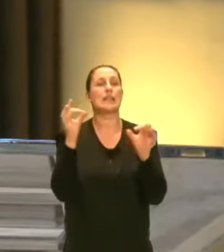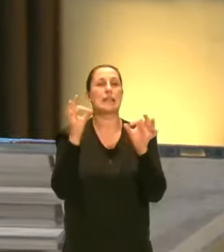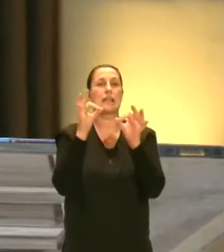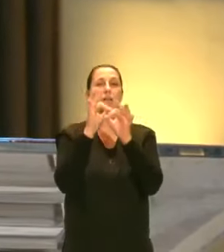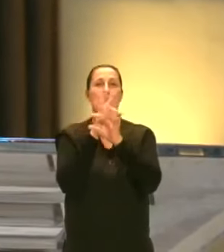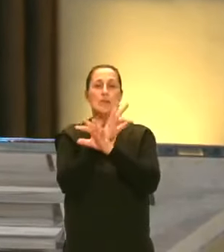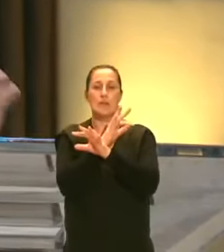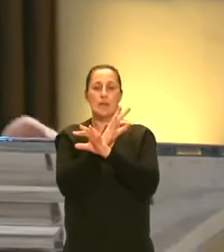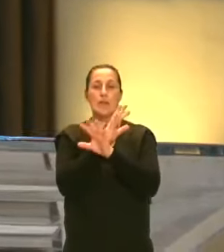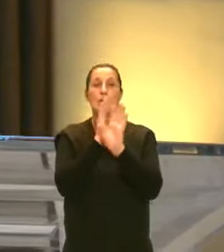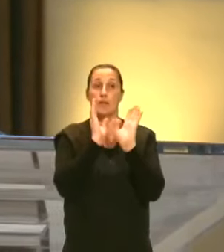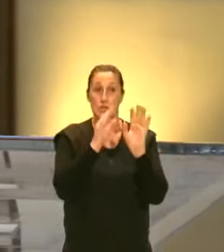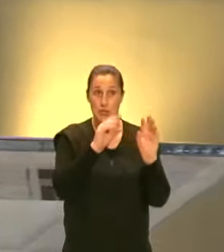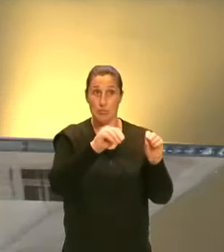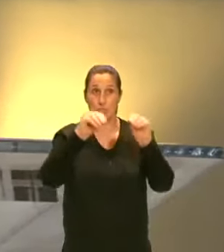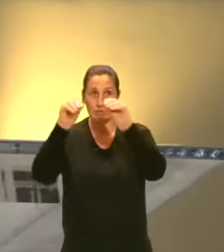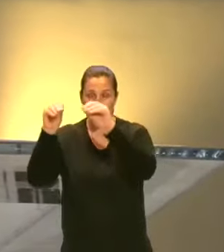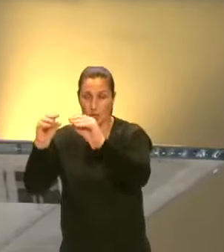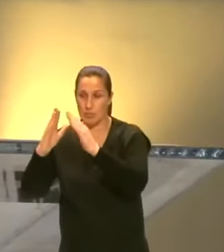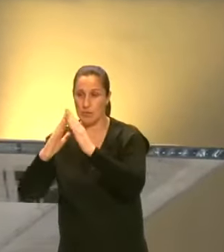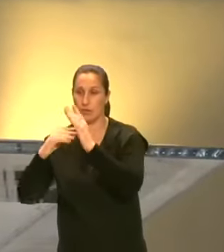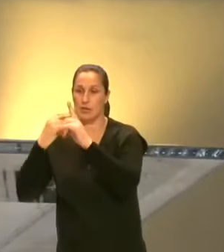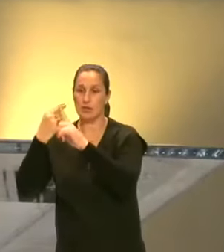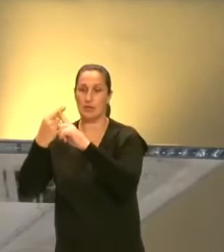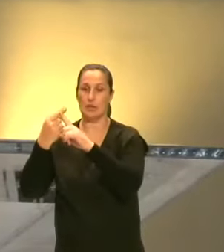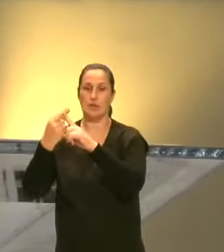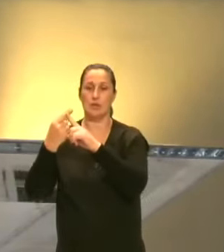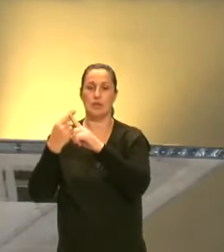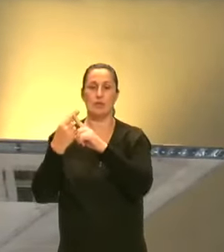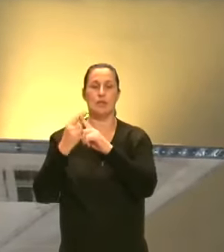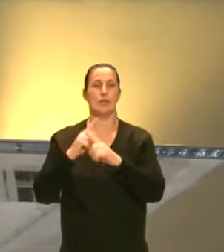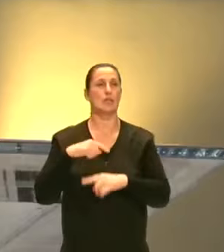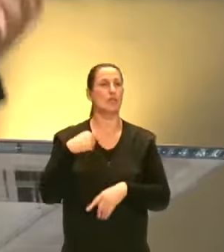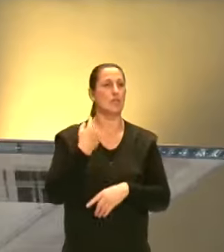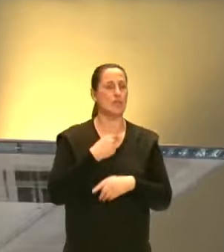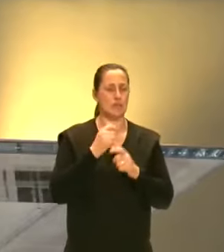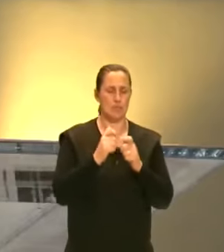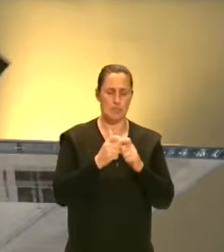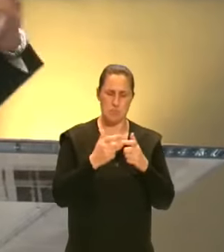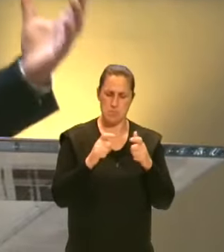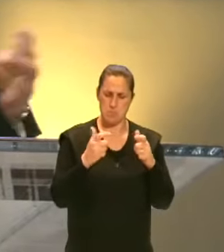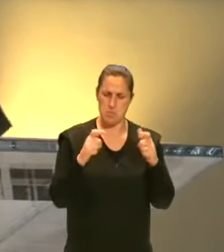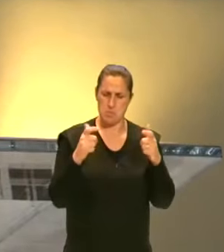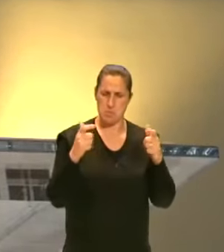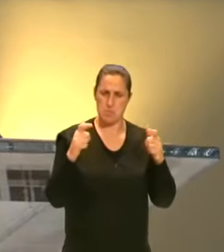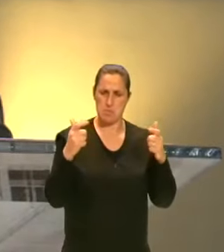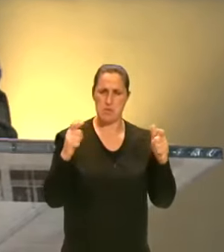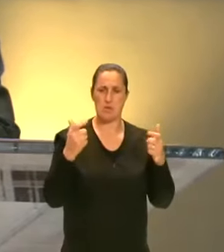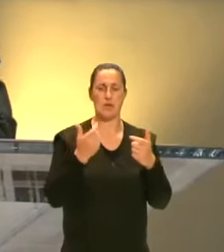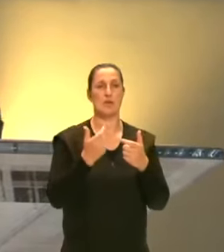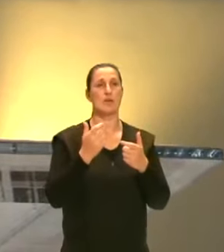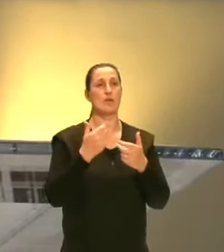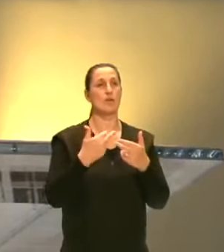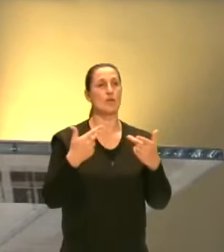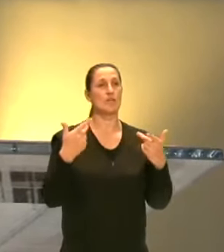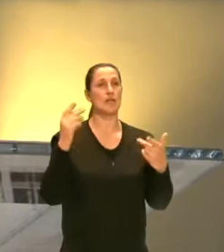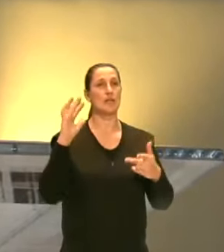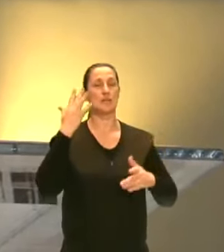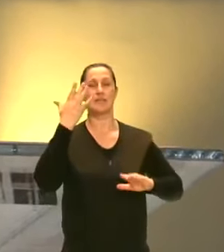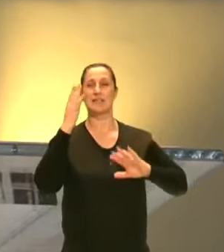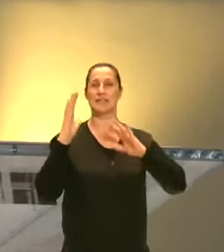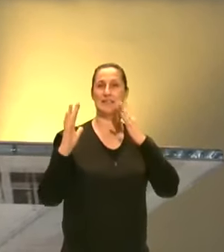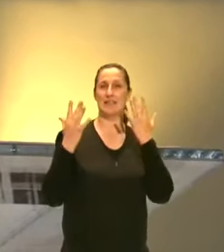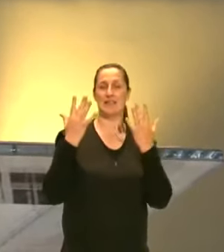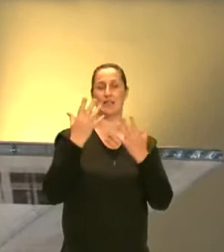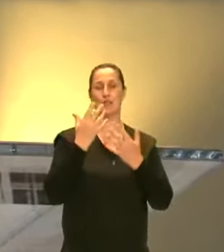mas nós já se mudamos para lá. E aí a gente estava crescendo, as coisas acontecendo, tudo novo, tudo